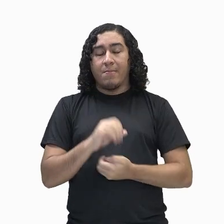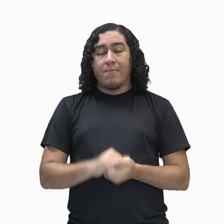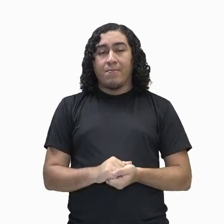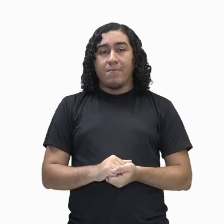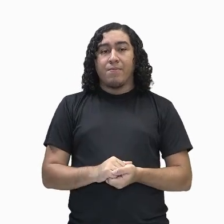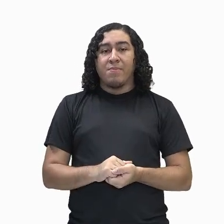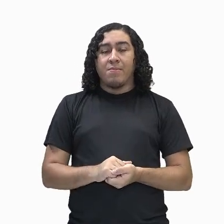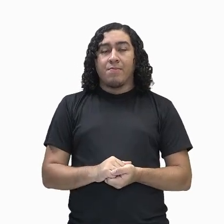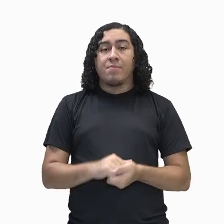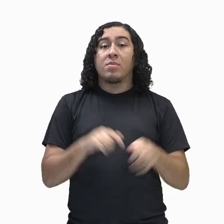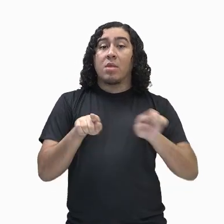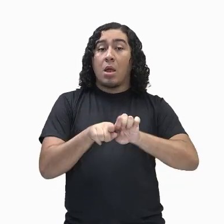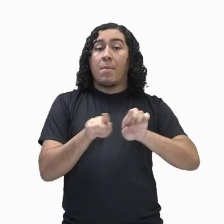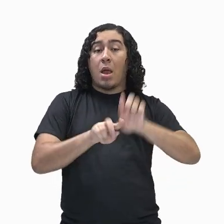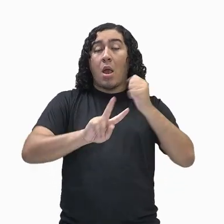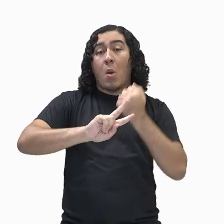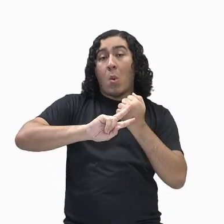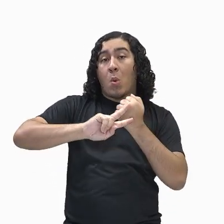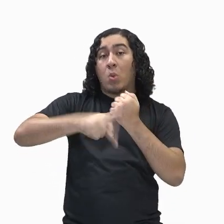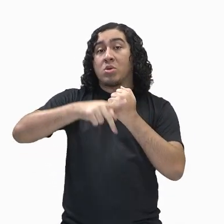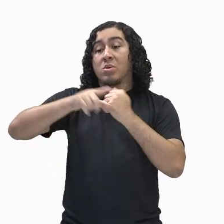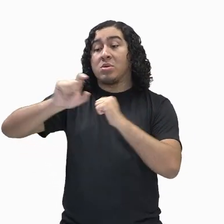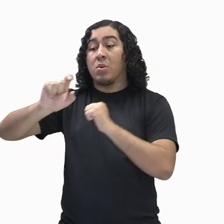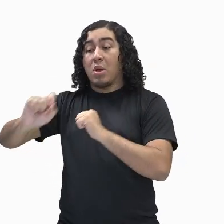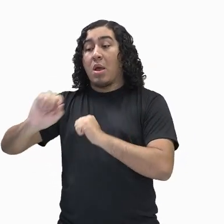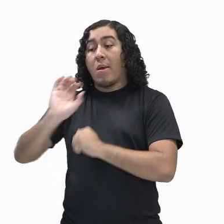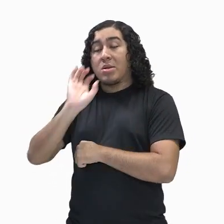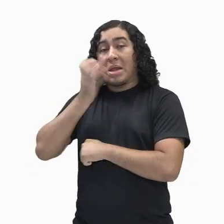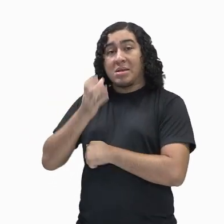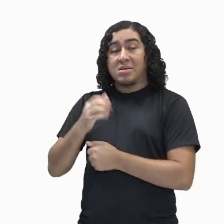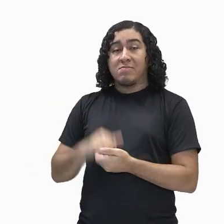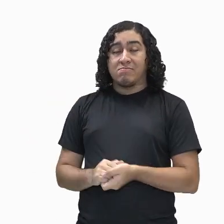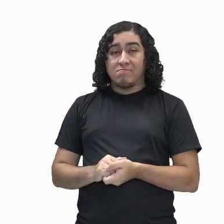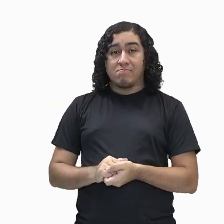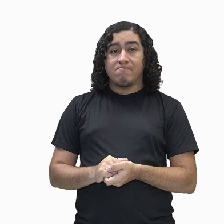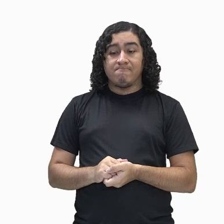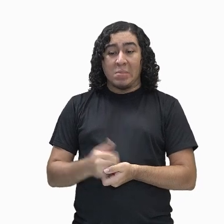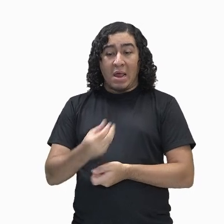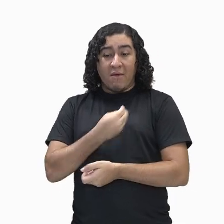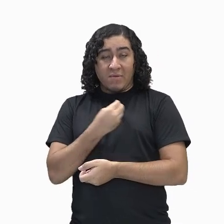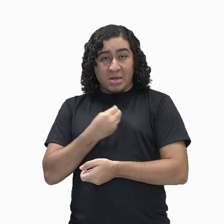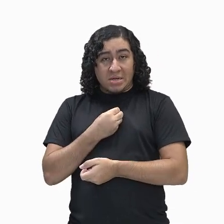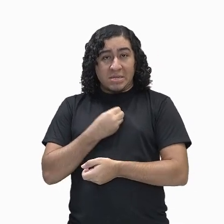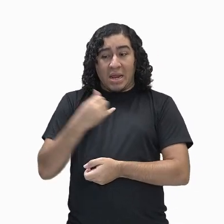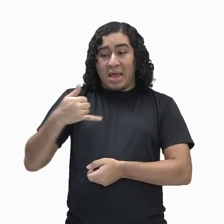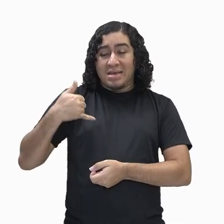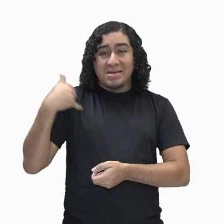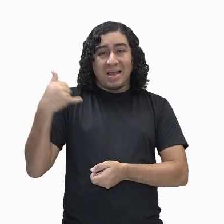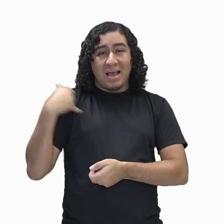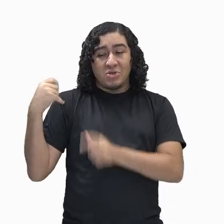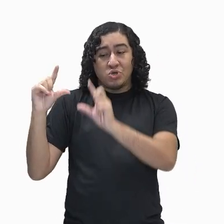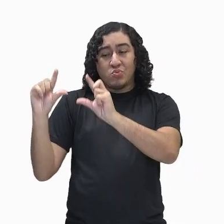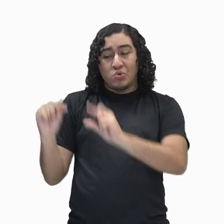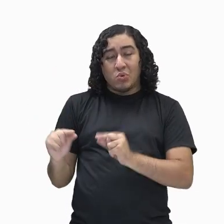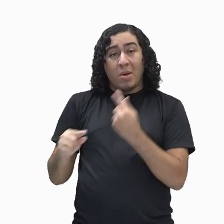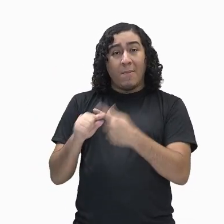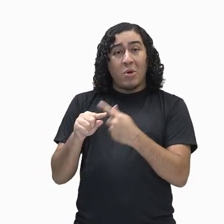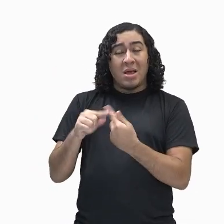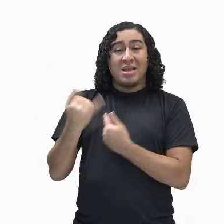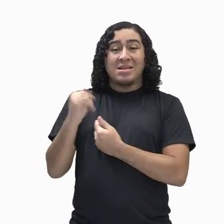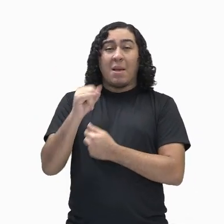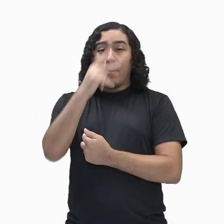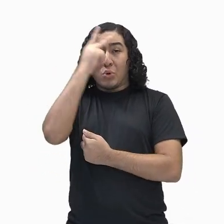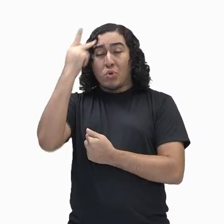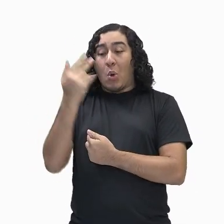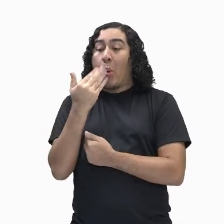como consequência, a diminuição da expectativa de vida. A saúde da pessoa, poxa, ela não está se alimentando